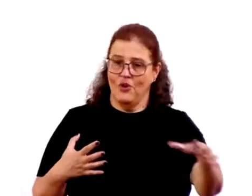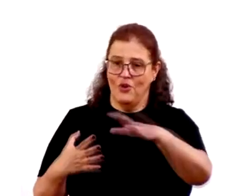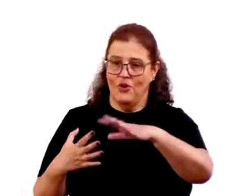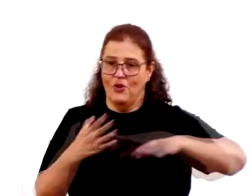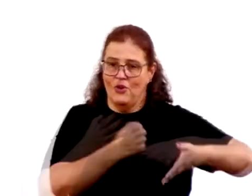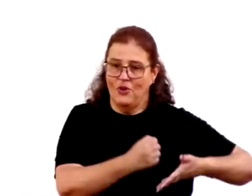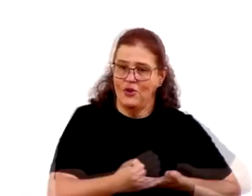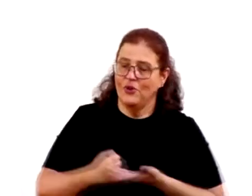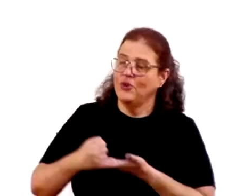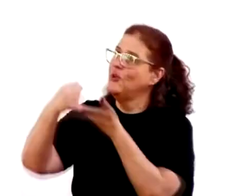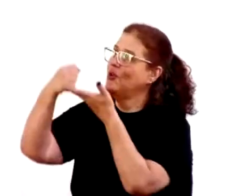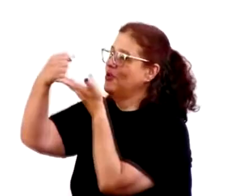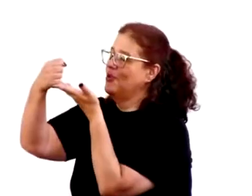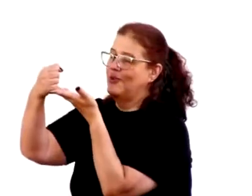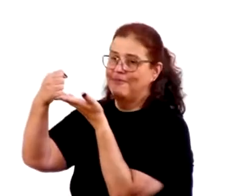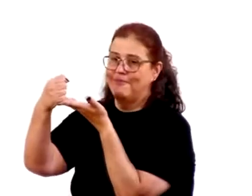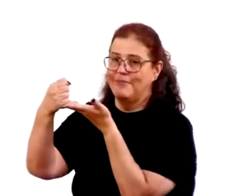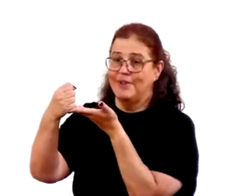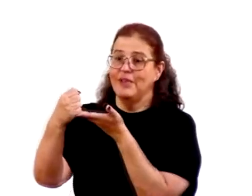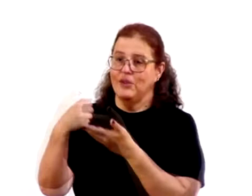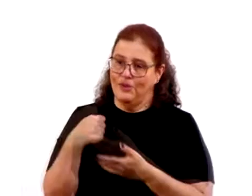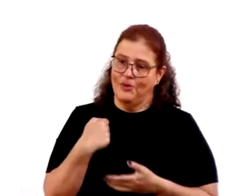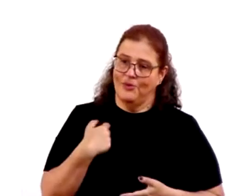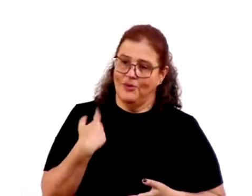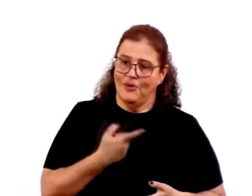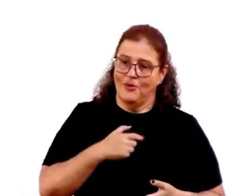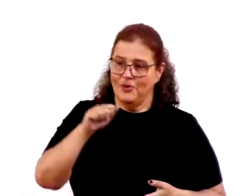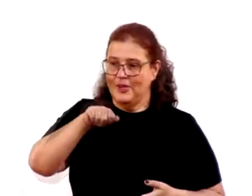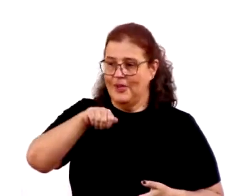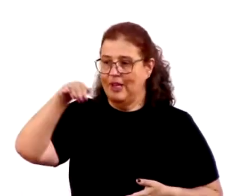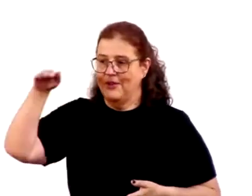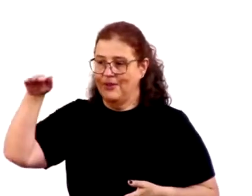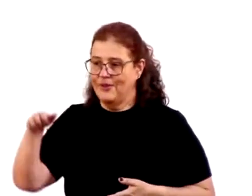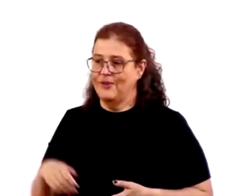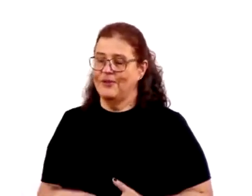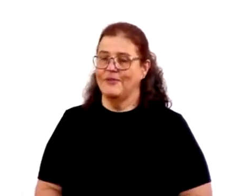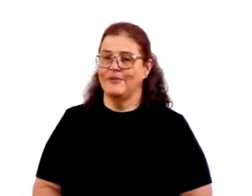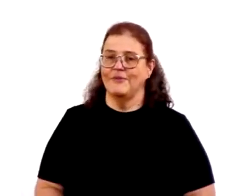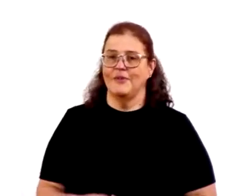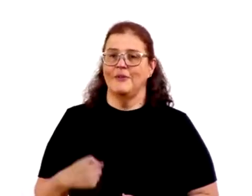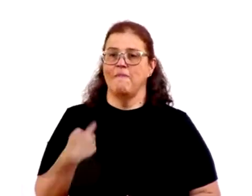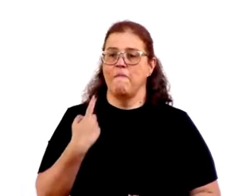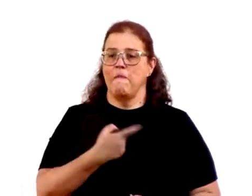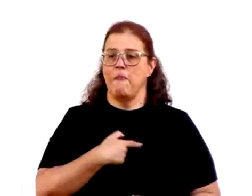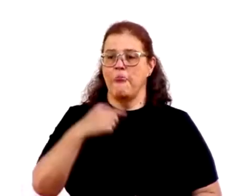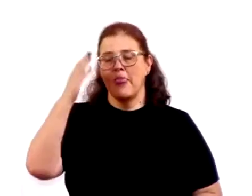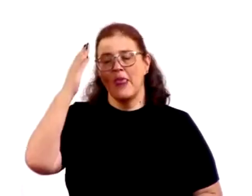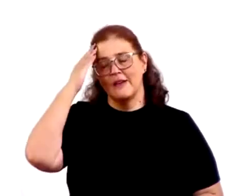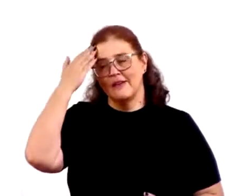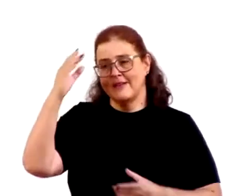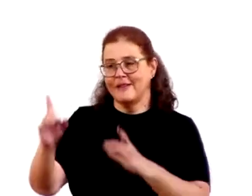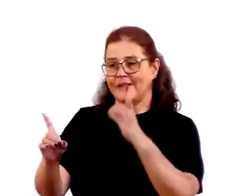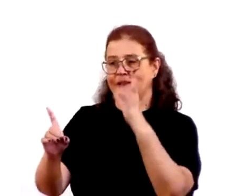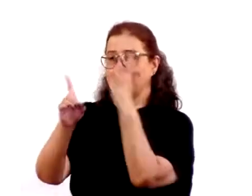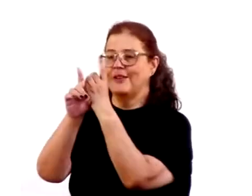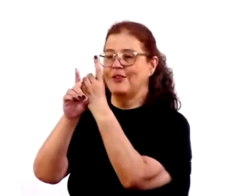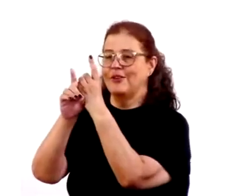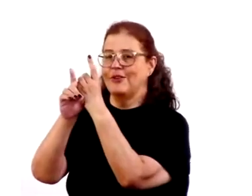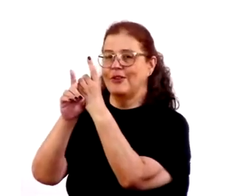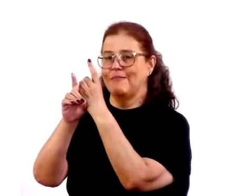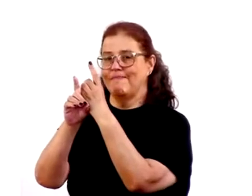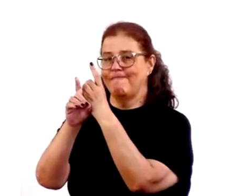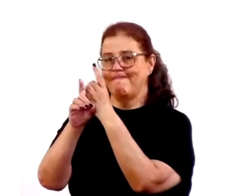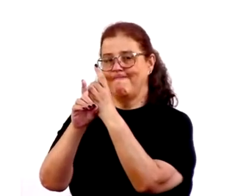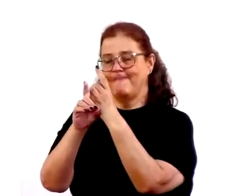somos maiores do que as crianças que estão fazendo o desenho, para que nós encontremos o nosso lugar